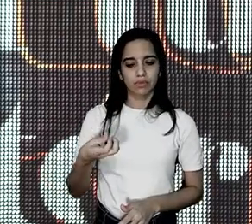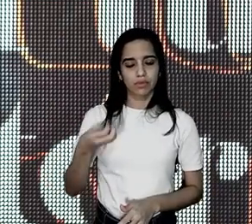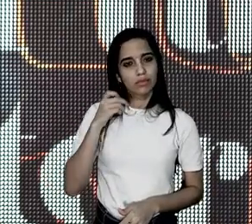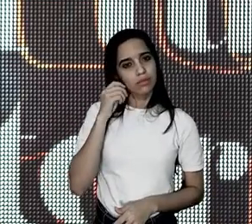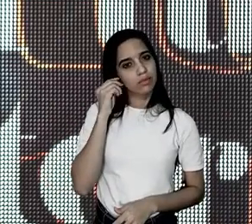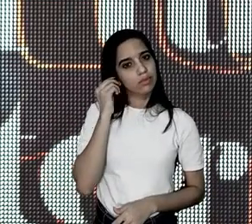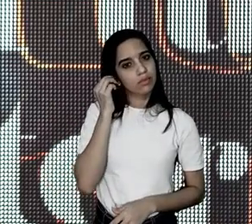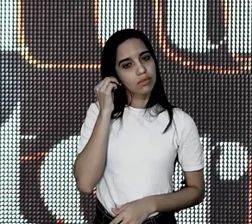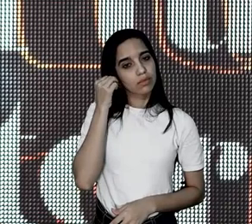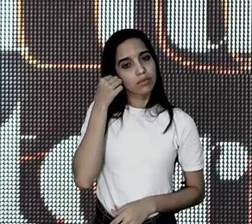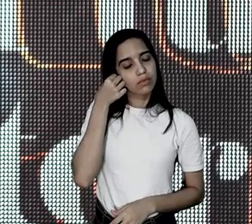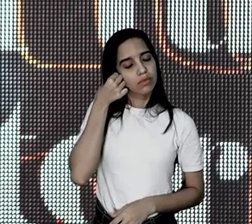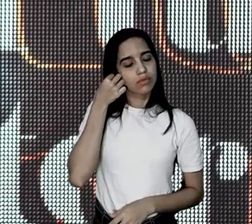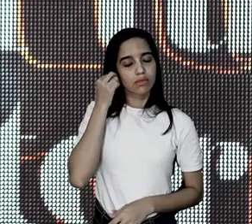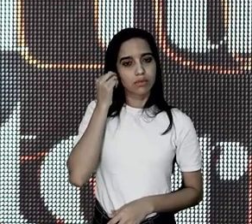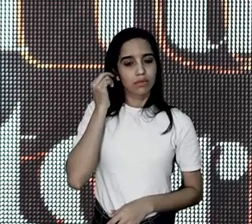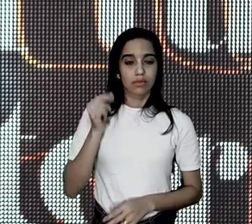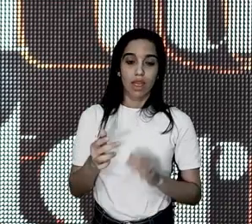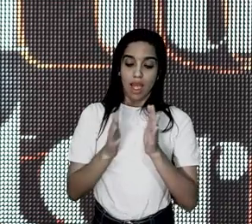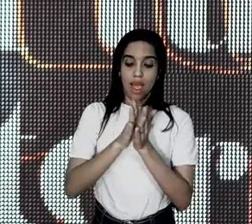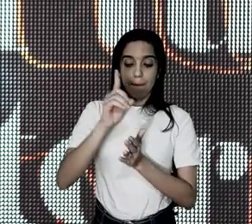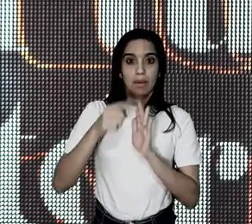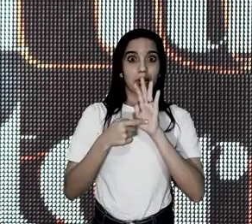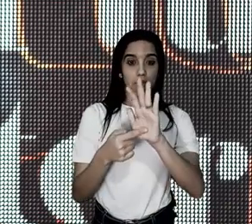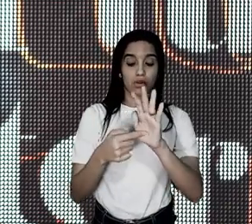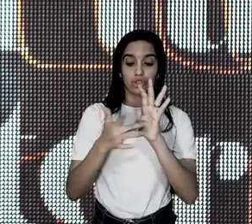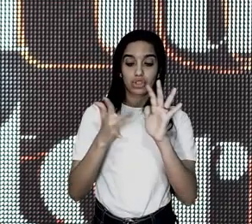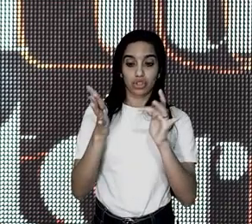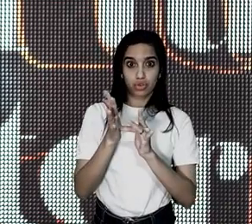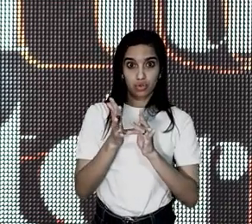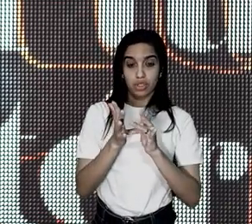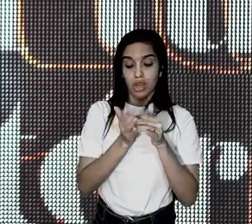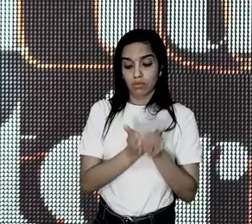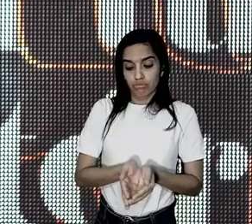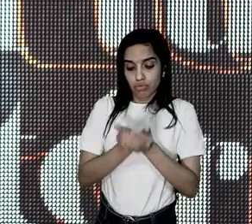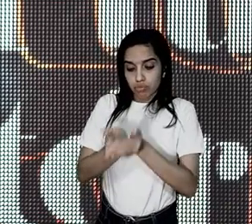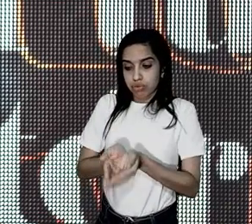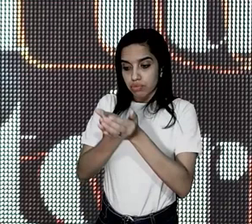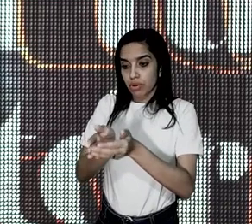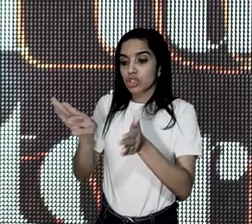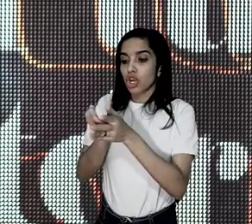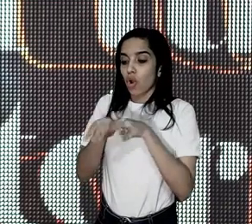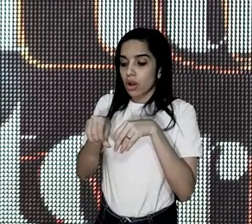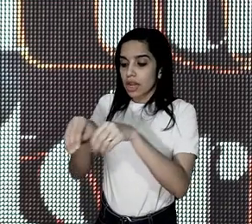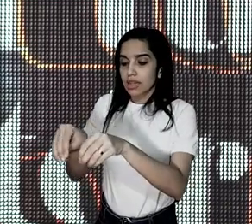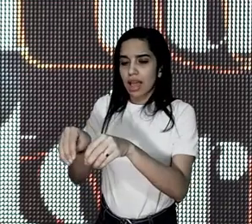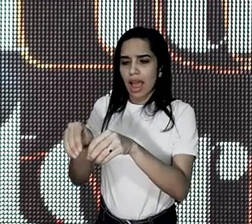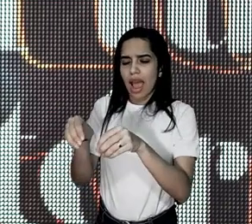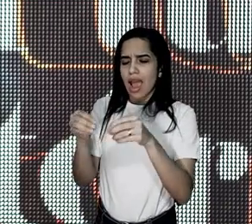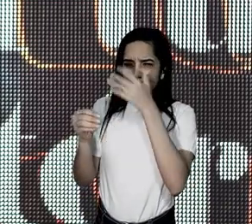A Bíblia diz: tendo Jesus voltado no barco para o outro lado, afluiu para ele grande multidão e ele estava junto do